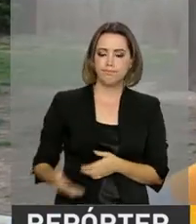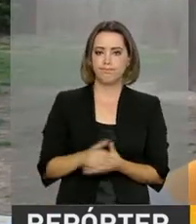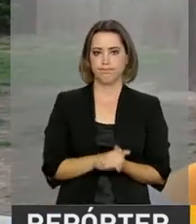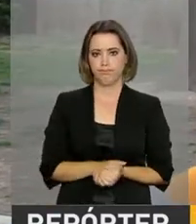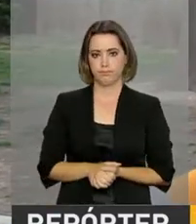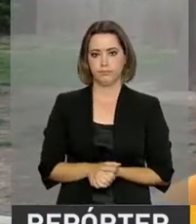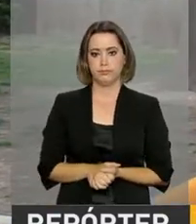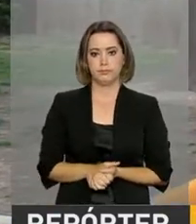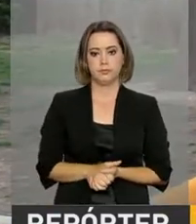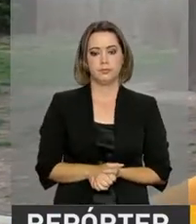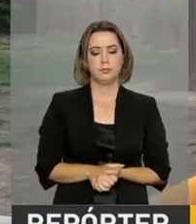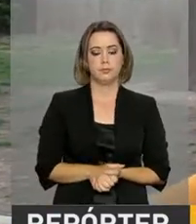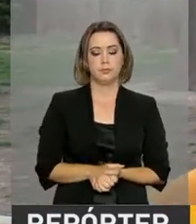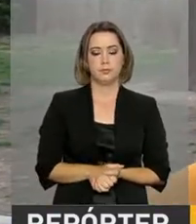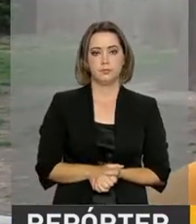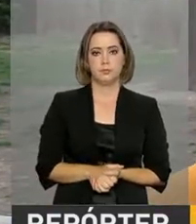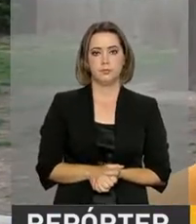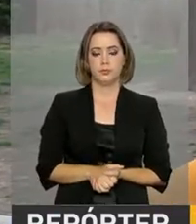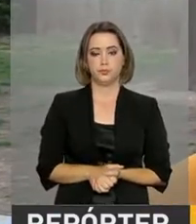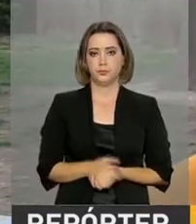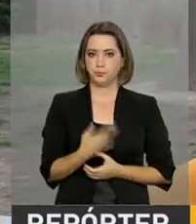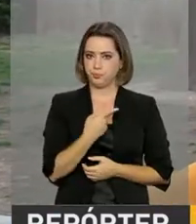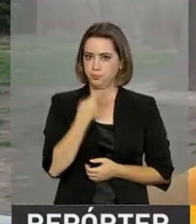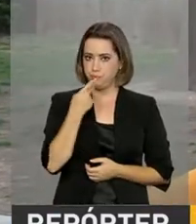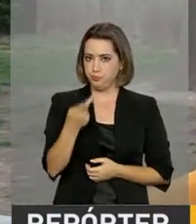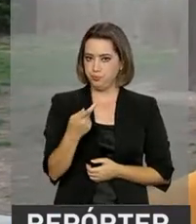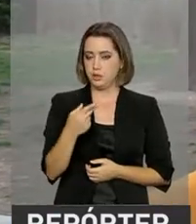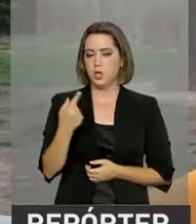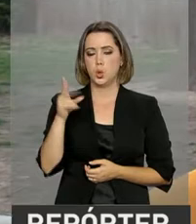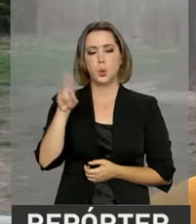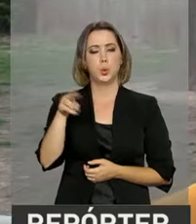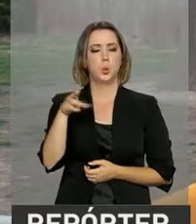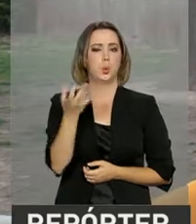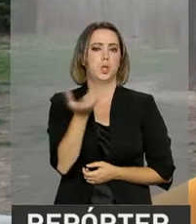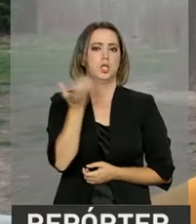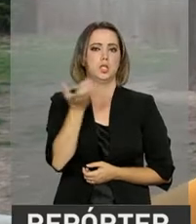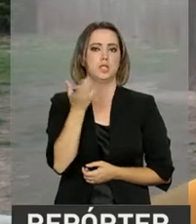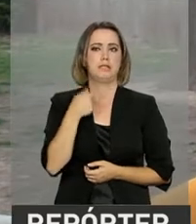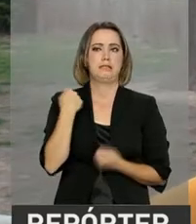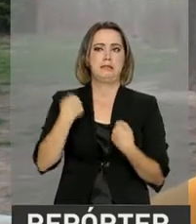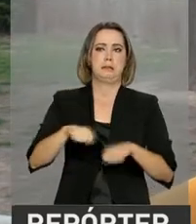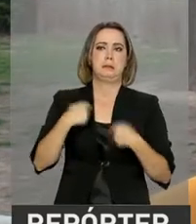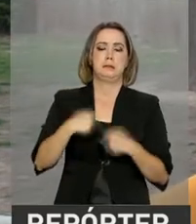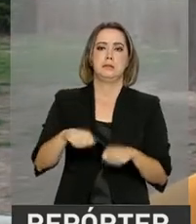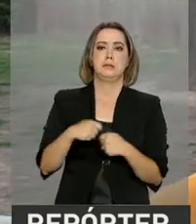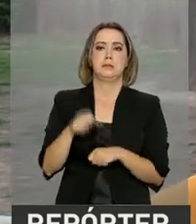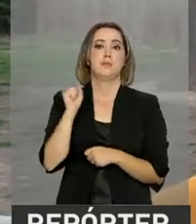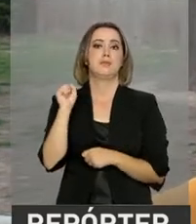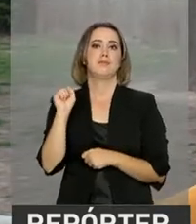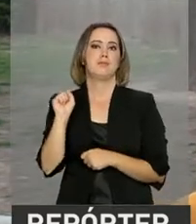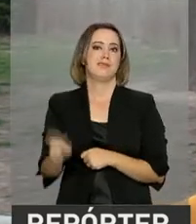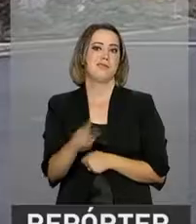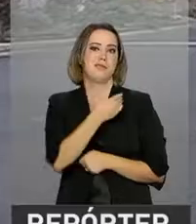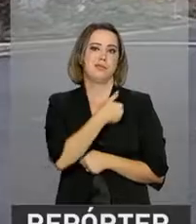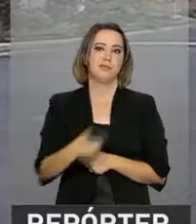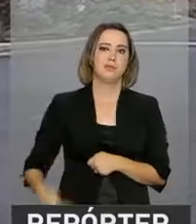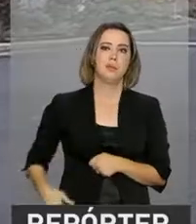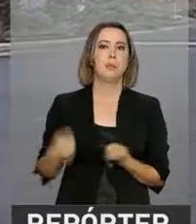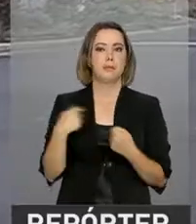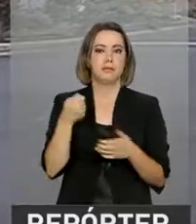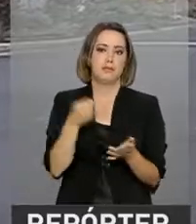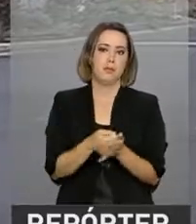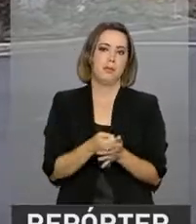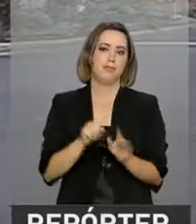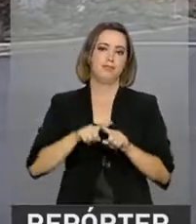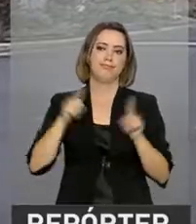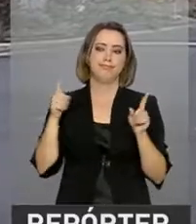governo. Eu nunca quis depender da Seguridade Social, mas temos que pagar. Mas na verdade, não precisamos dela. Este